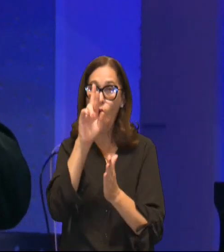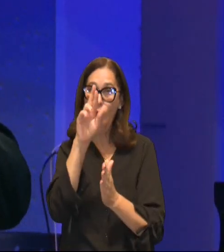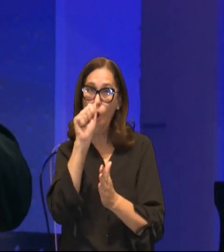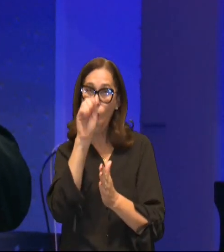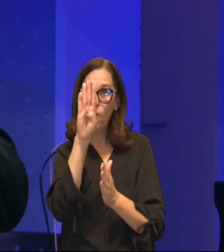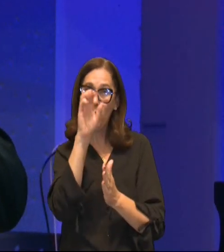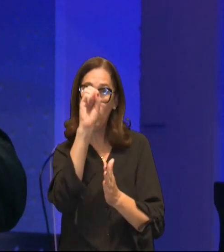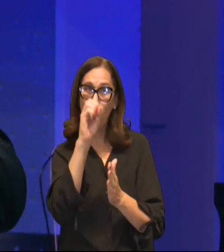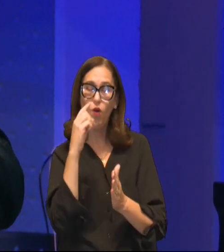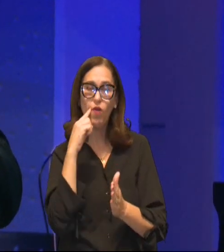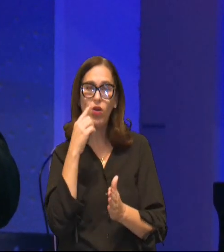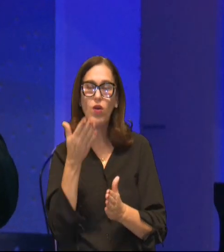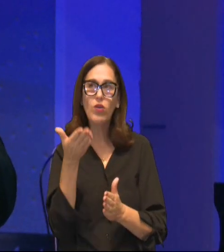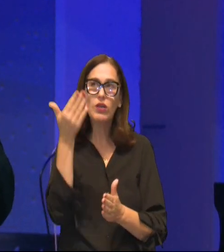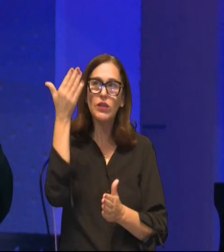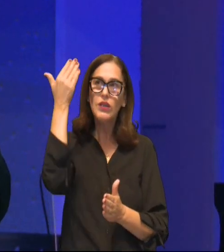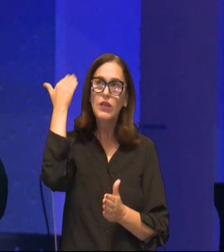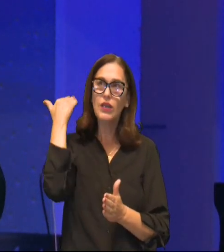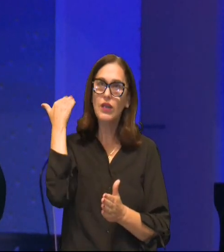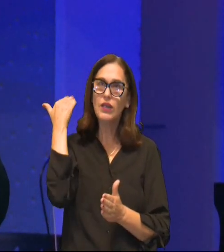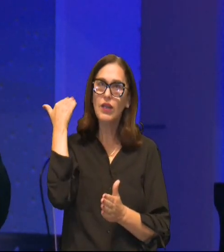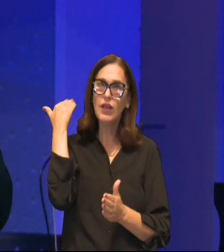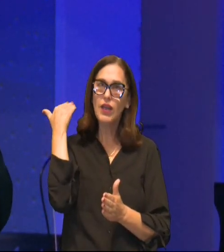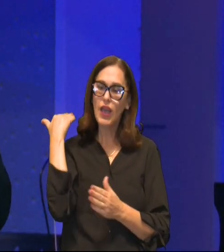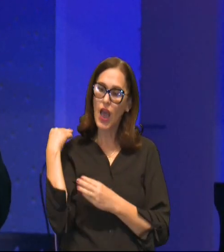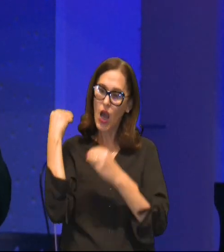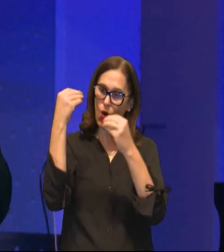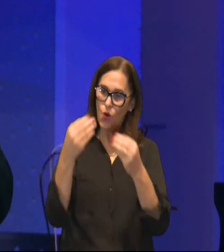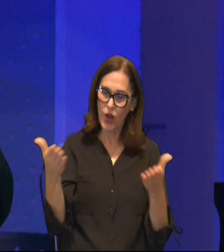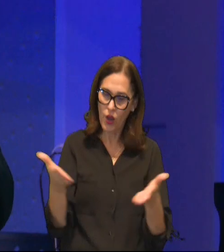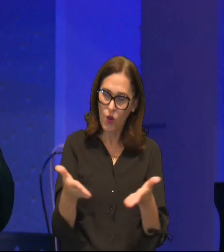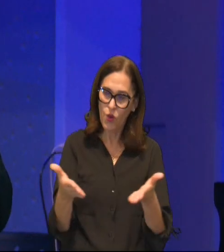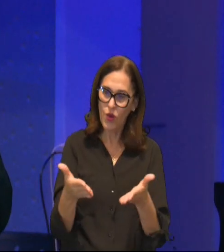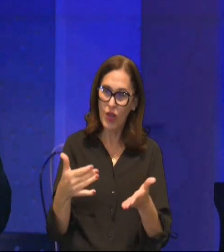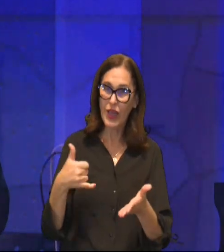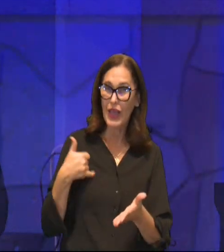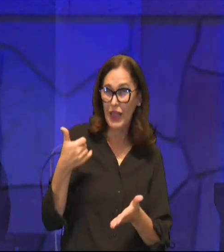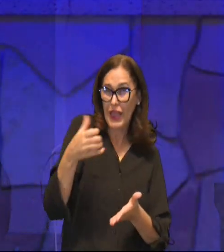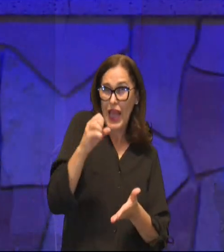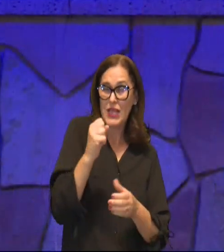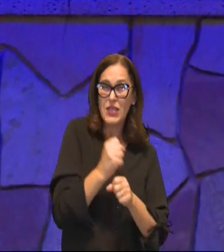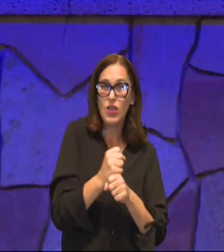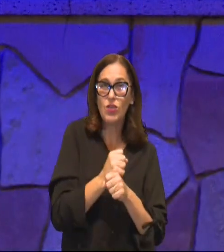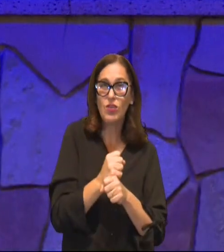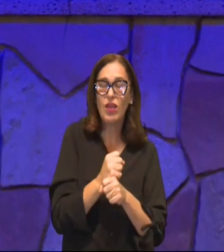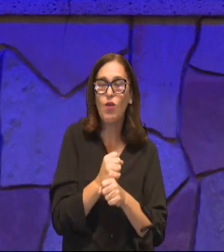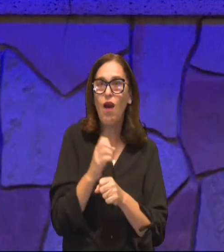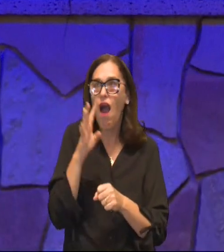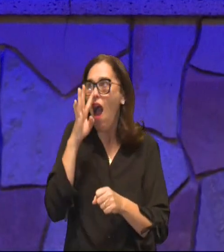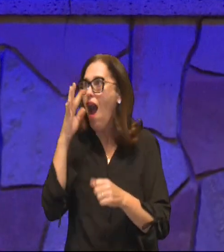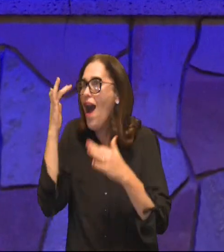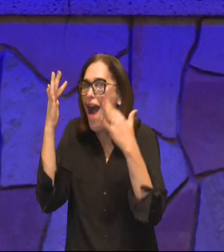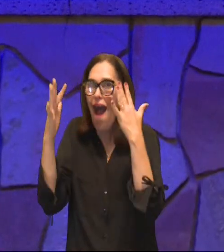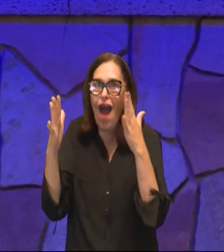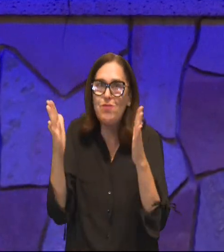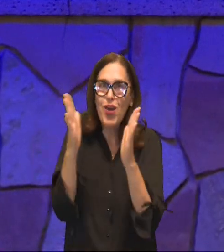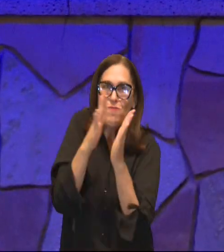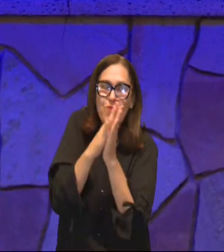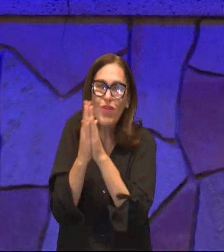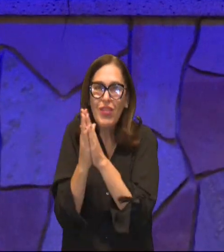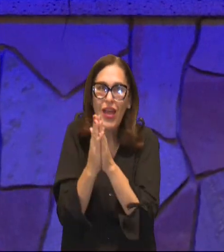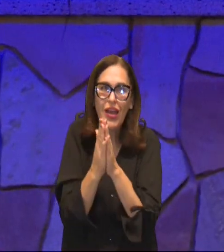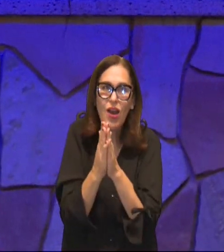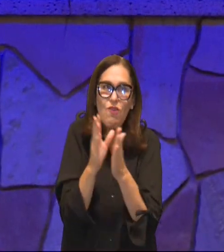me lembro de onde eu vim e onde Deus me colocou, querido. Aos 10 anos de idade eu ficava fascinado, porque aquele robô